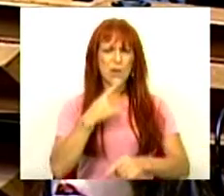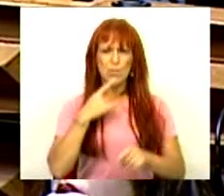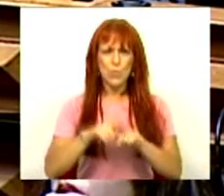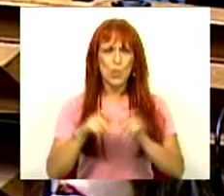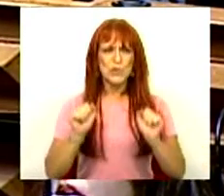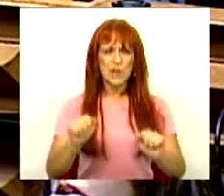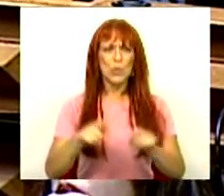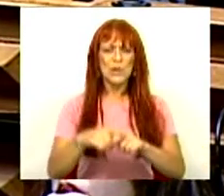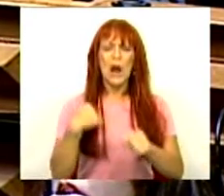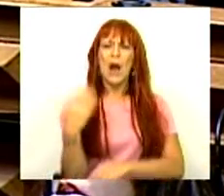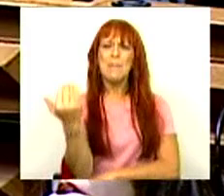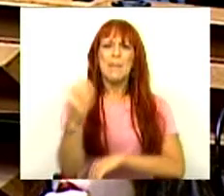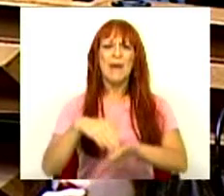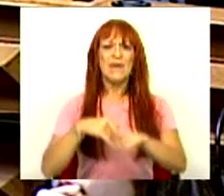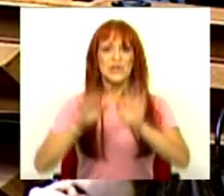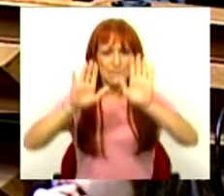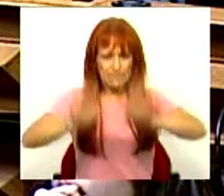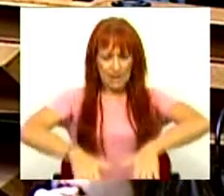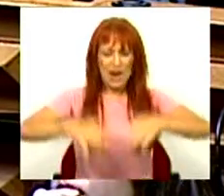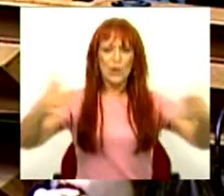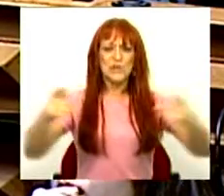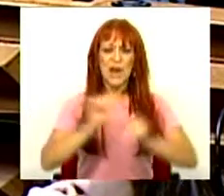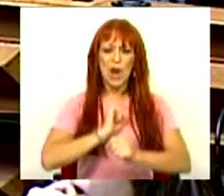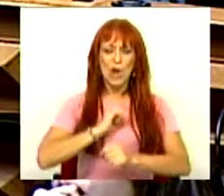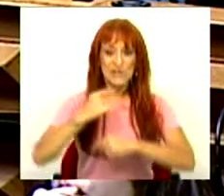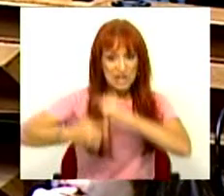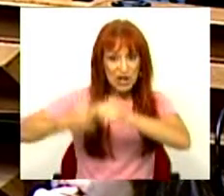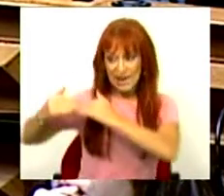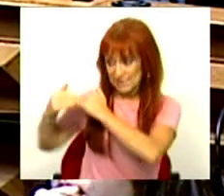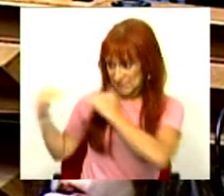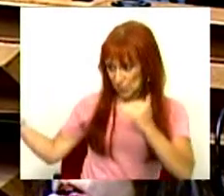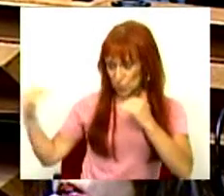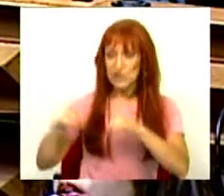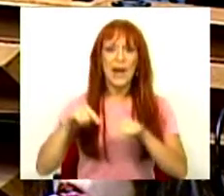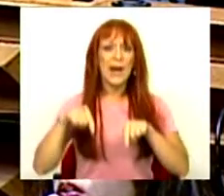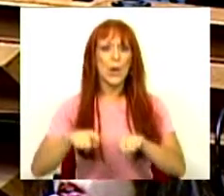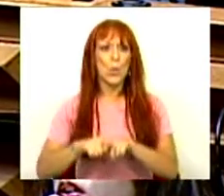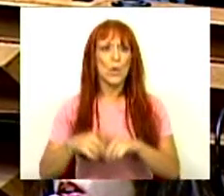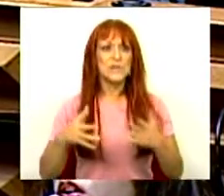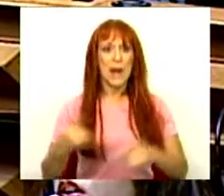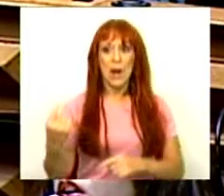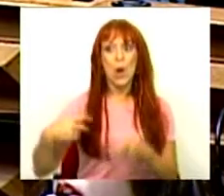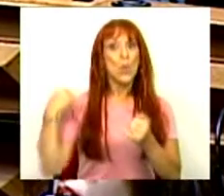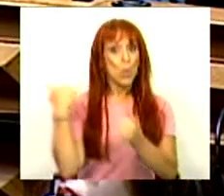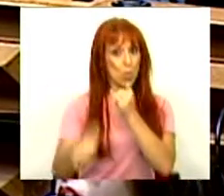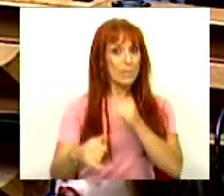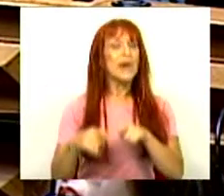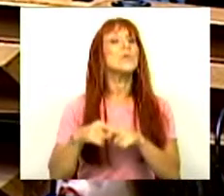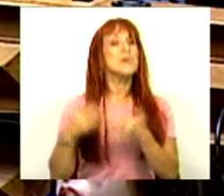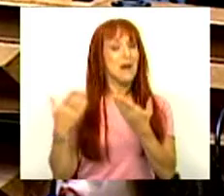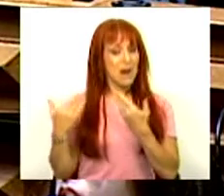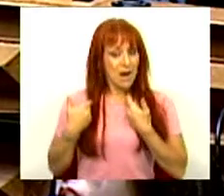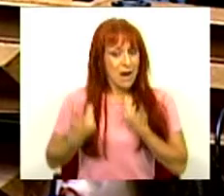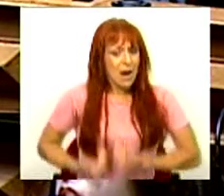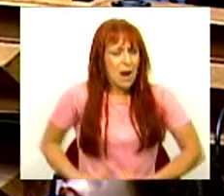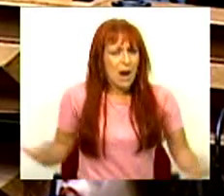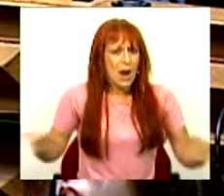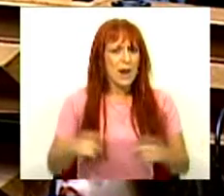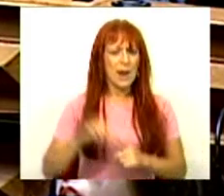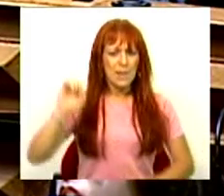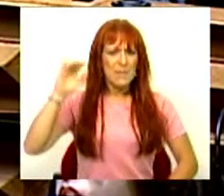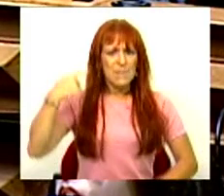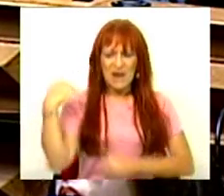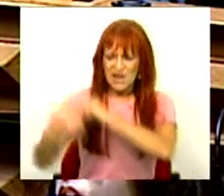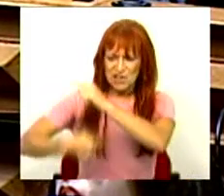temos para fazer para as travar. Para a nossa geração, ela é mesmo uma ameaça existencial, de sermos a